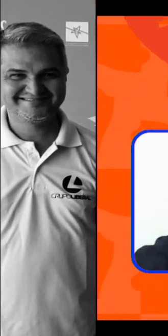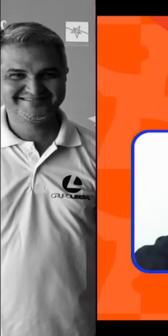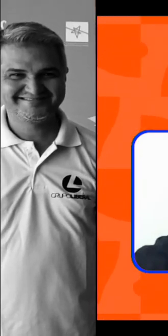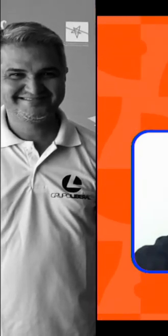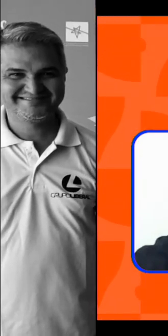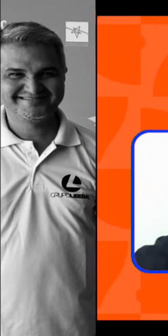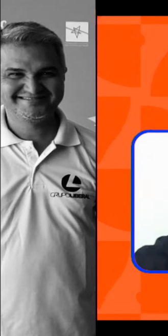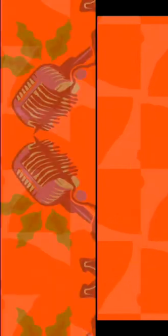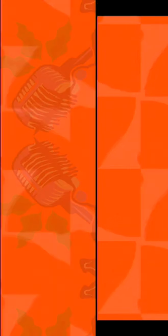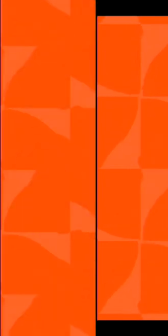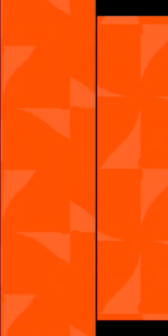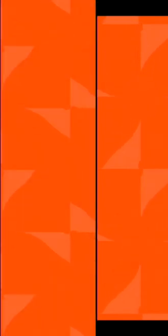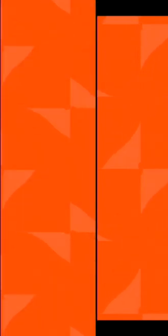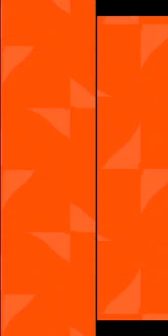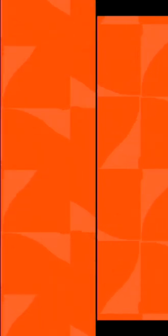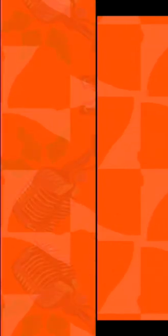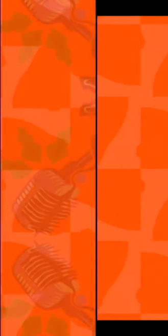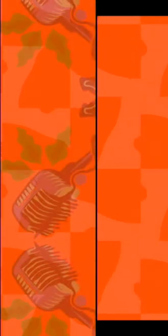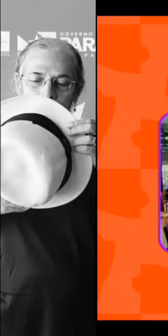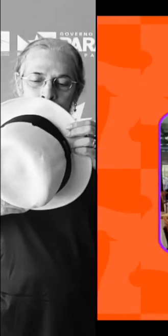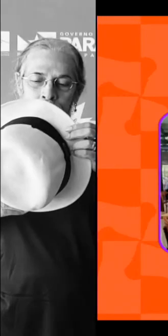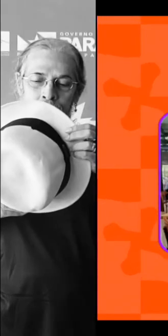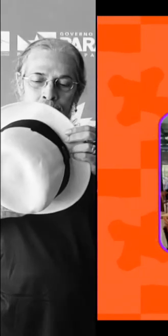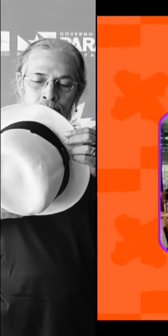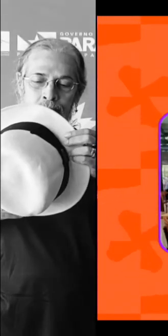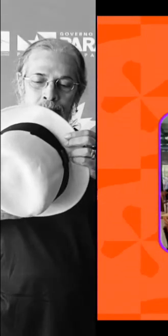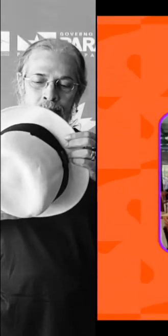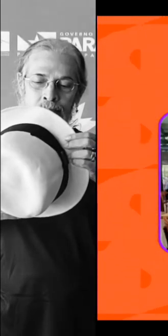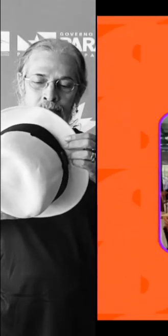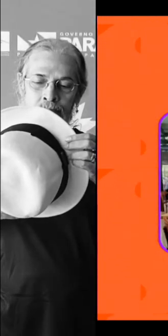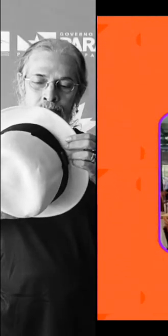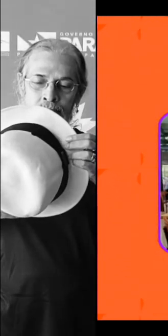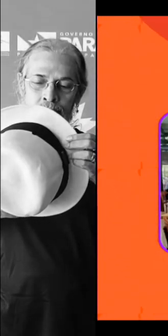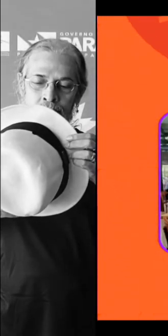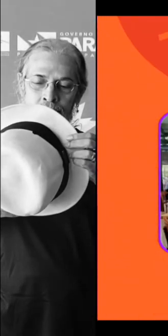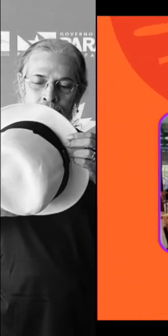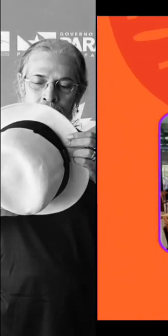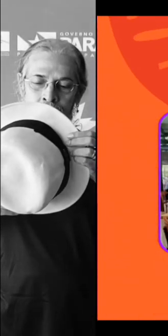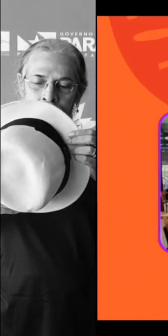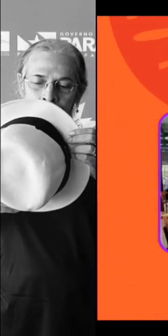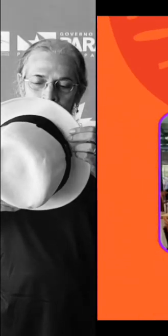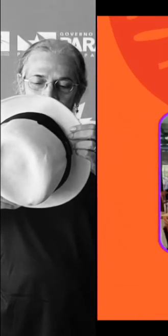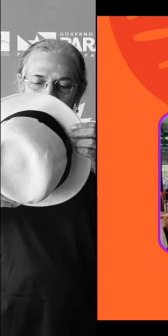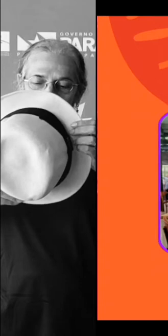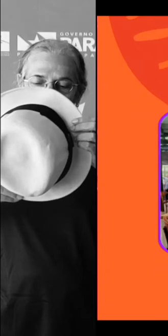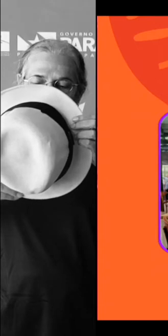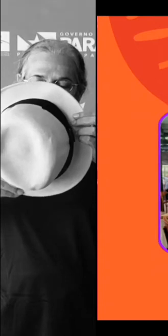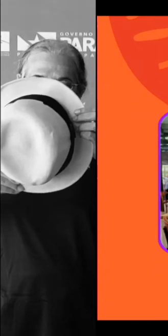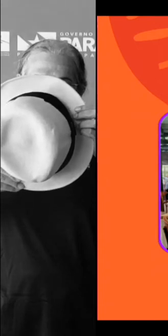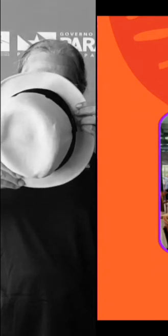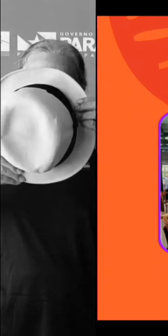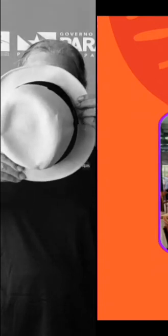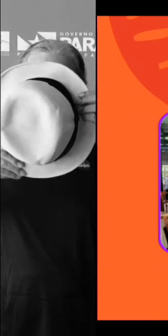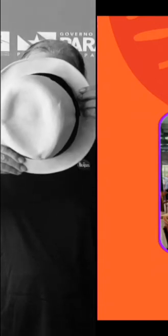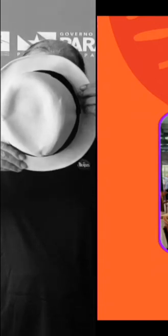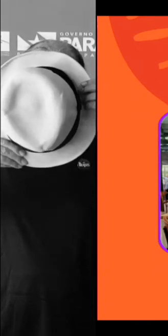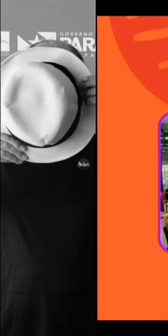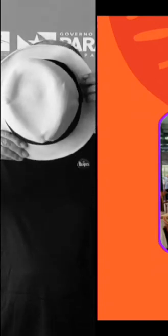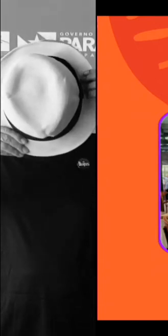em Belém e outros municípios paraenses. Edgar Augusto Proença, criador do programa Feira do Som, que